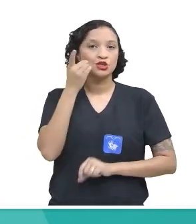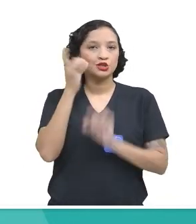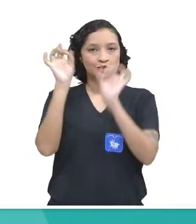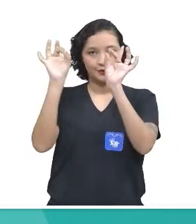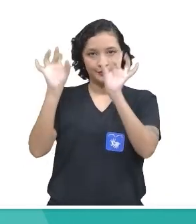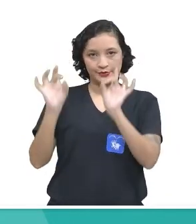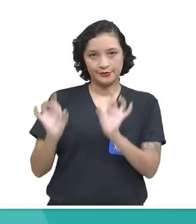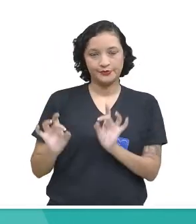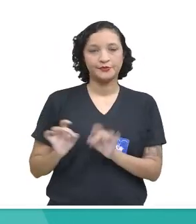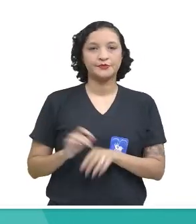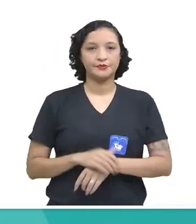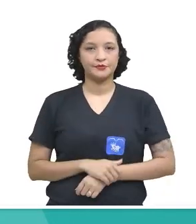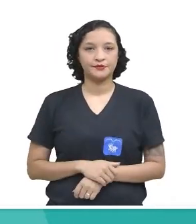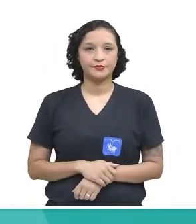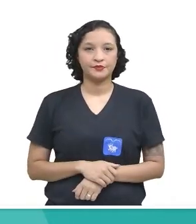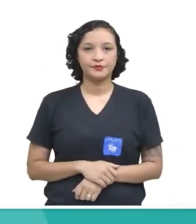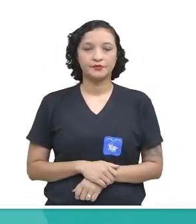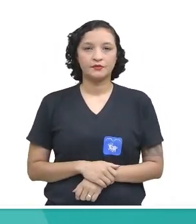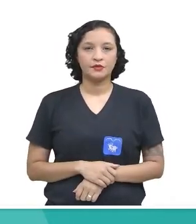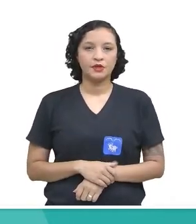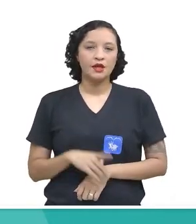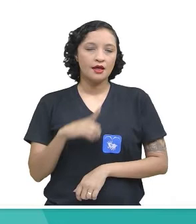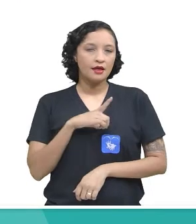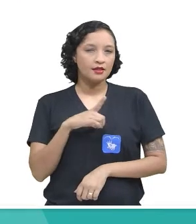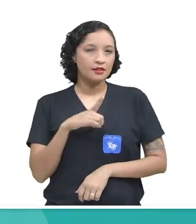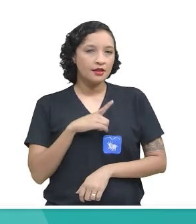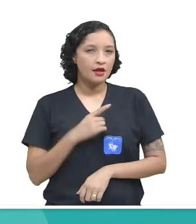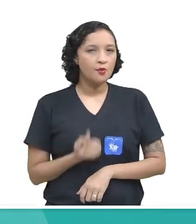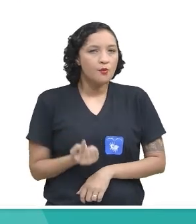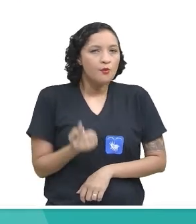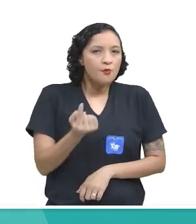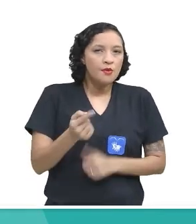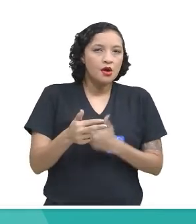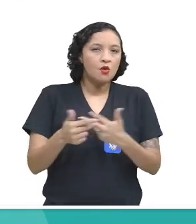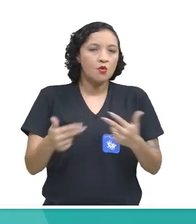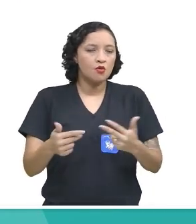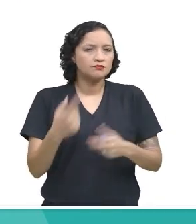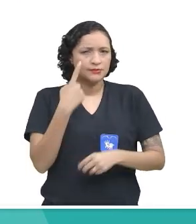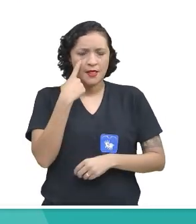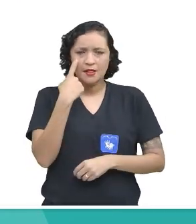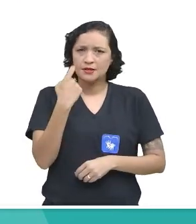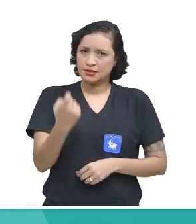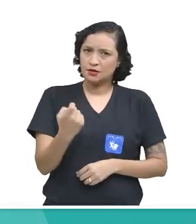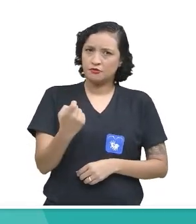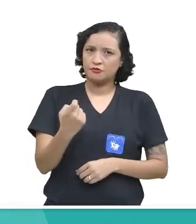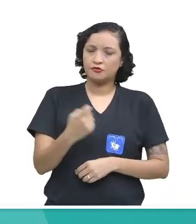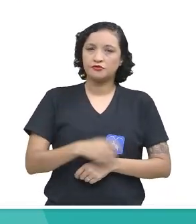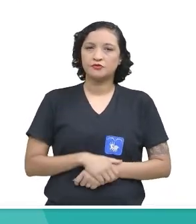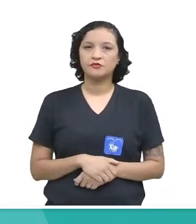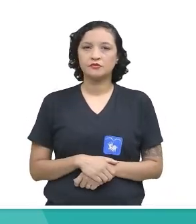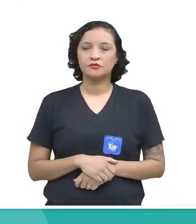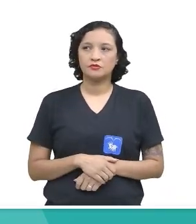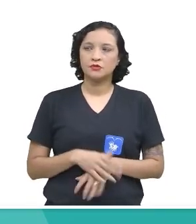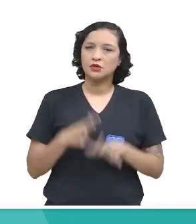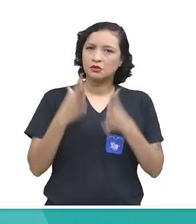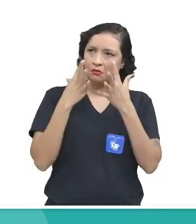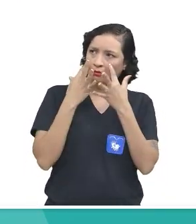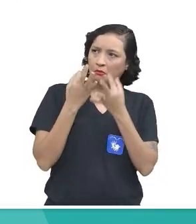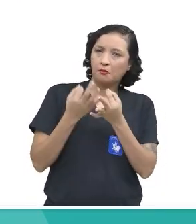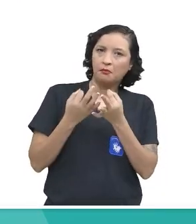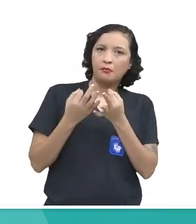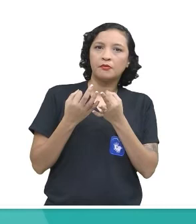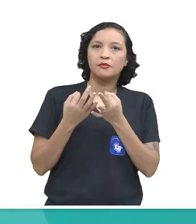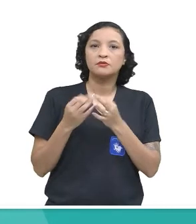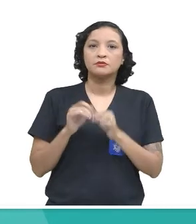especiais. Agora, tem um adereço que é muito interessante e que chama bastante atenção de quem assiste a dança